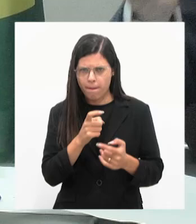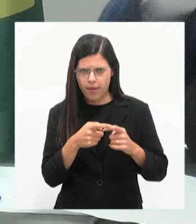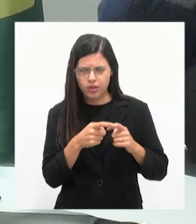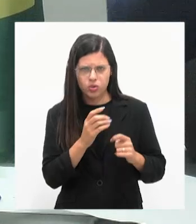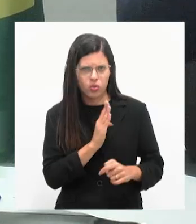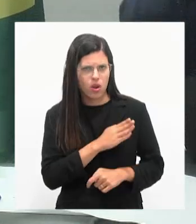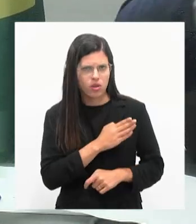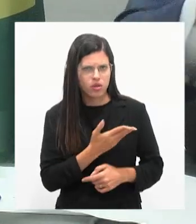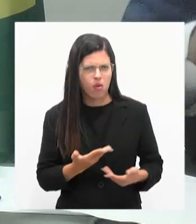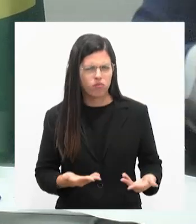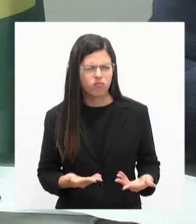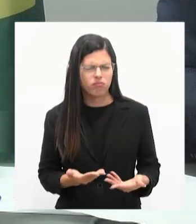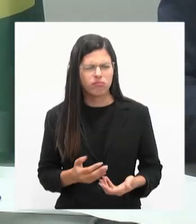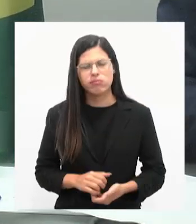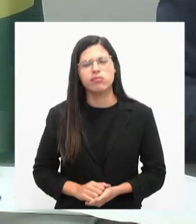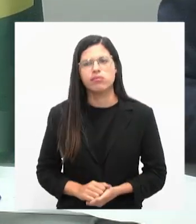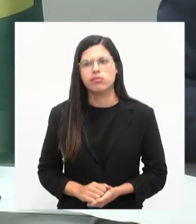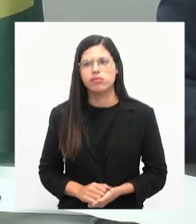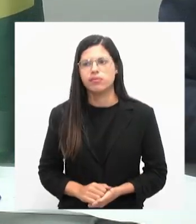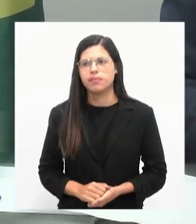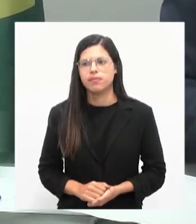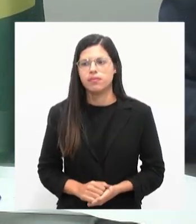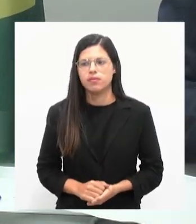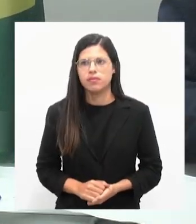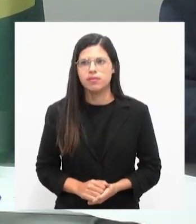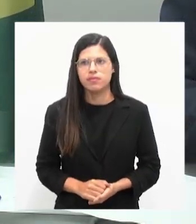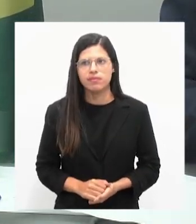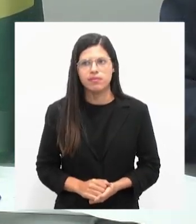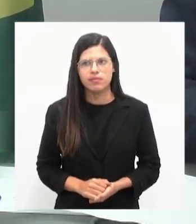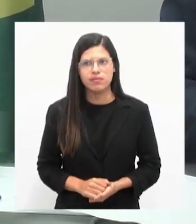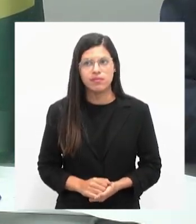sido iluminado por ter visto isso.